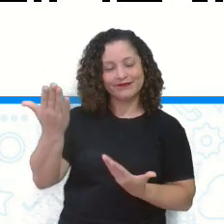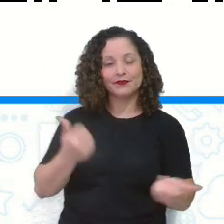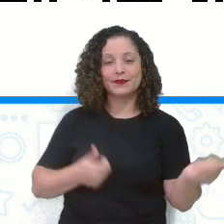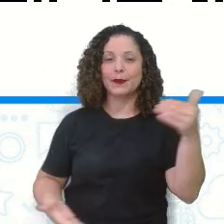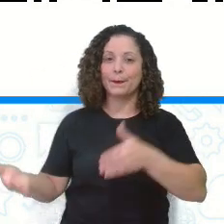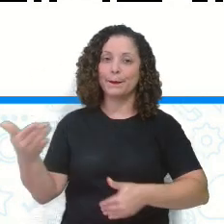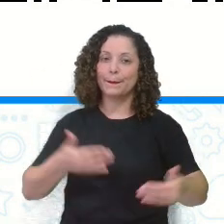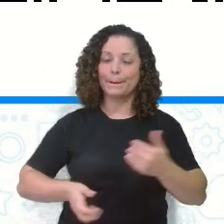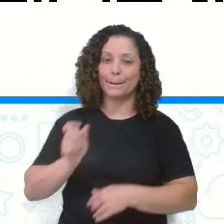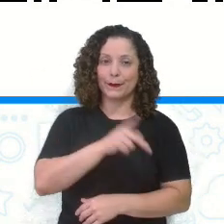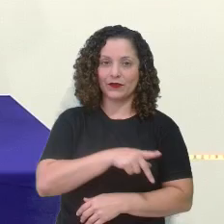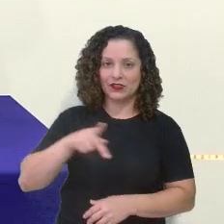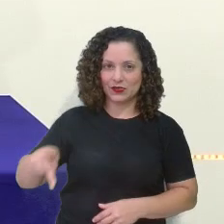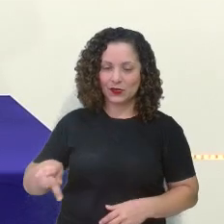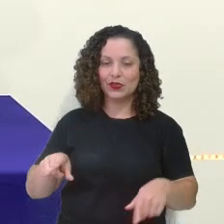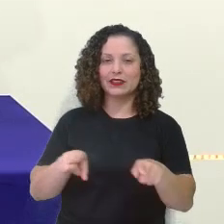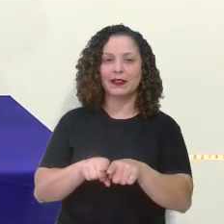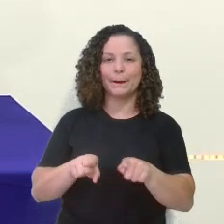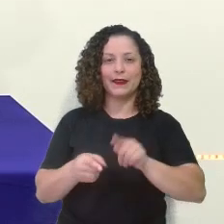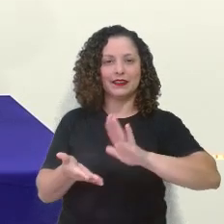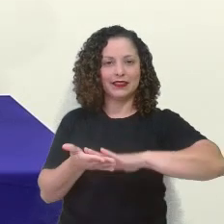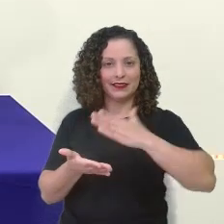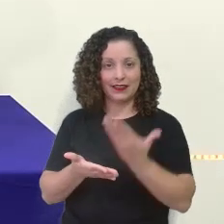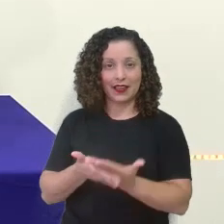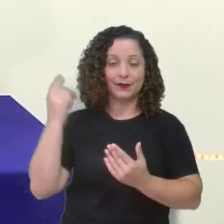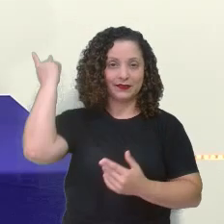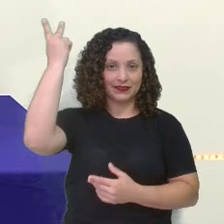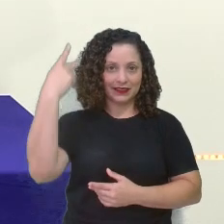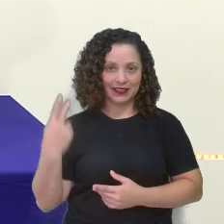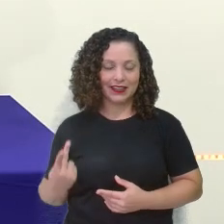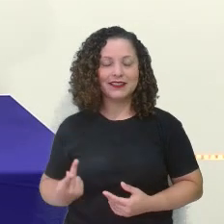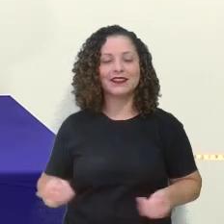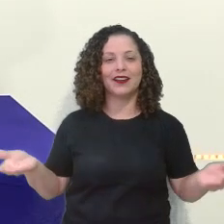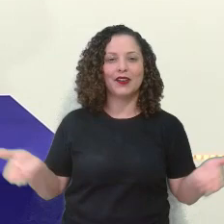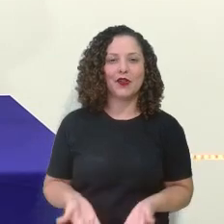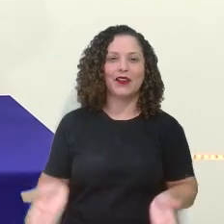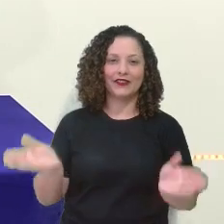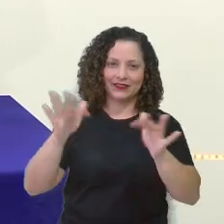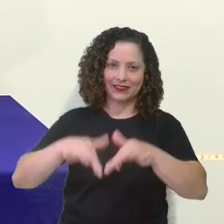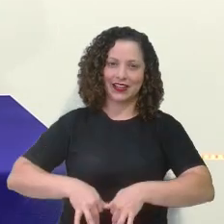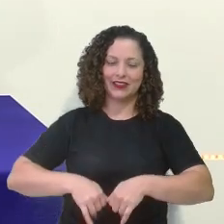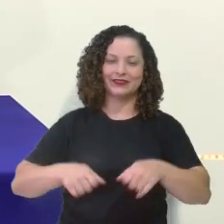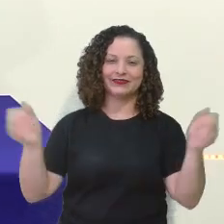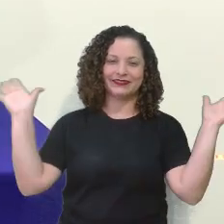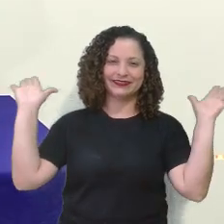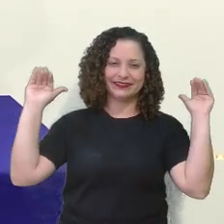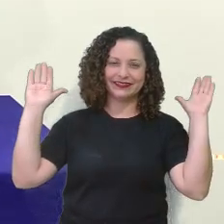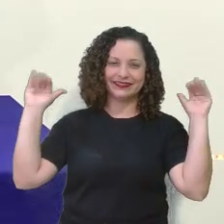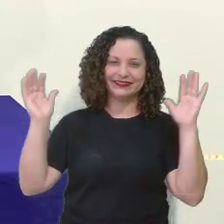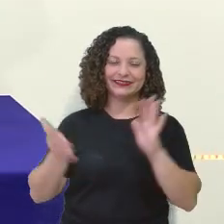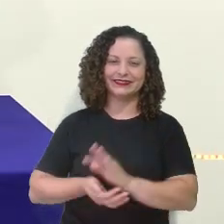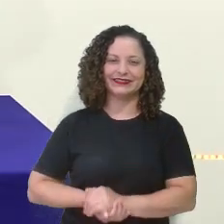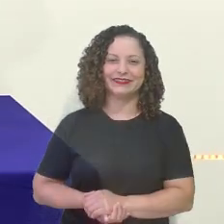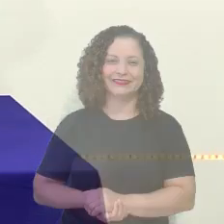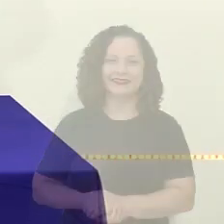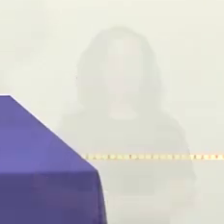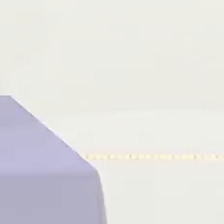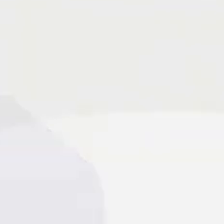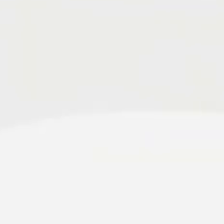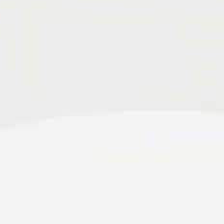professora Verônica, da intérprete Késia e ficamos por aqui. Até a nossa próxima aula. Tchau, tchau, crianças!